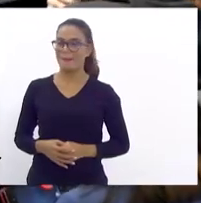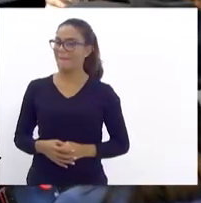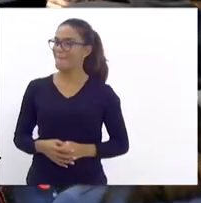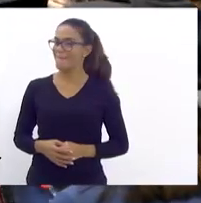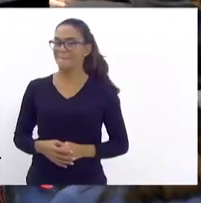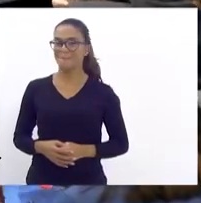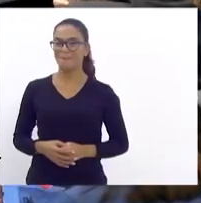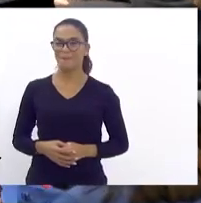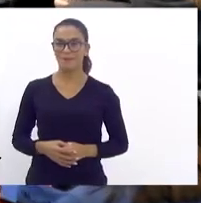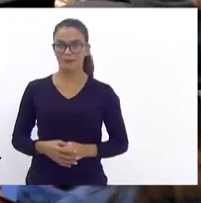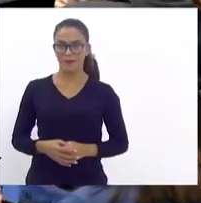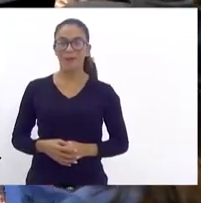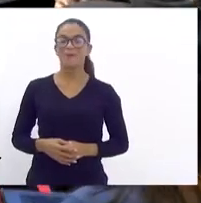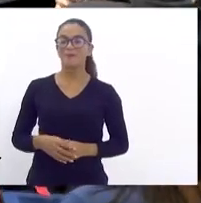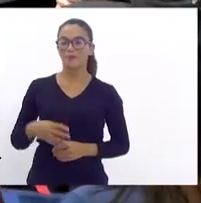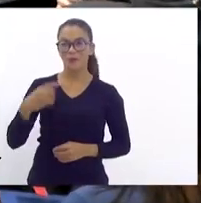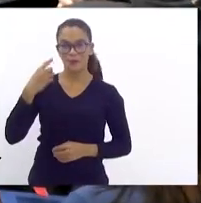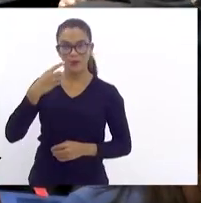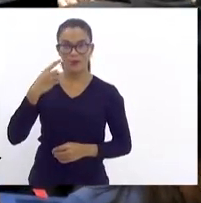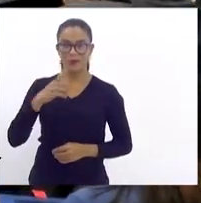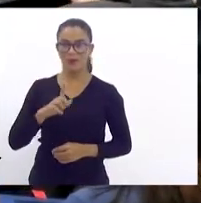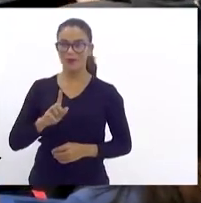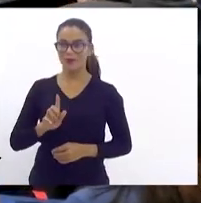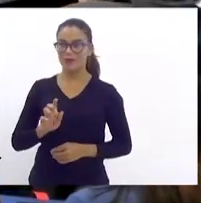Dr Geraldo Nogueira